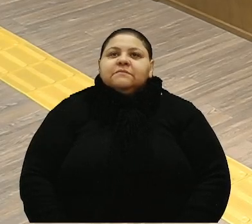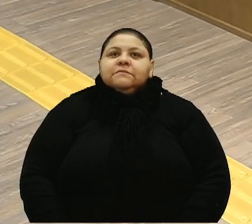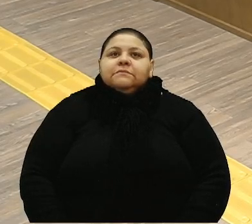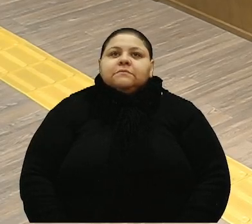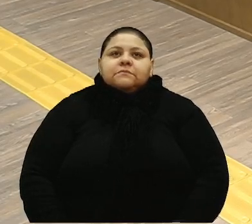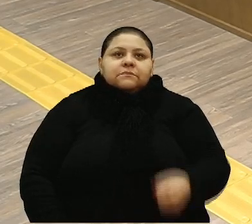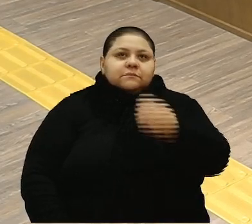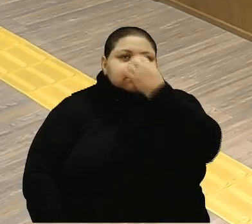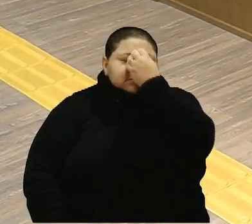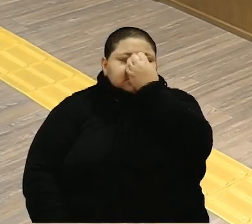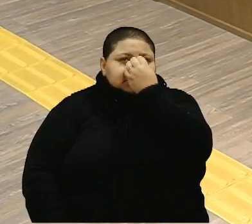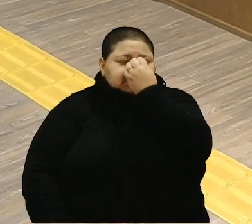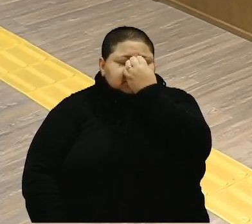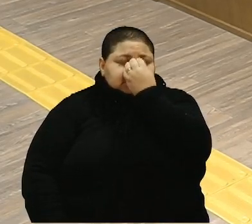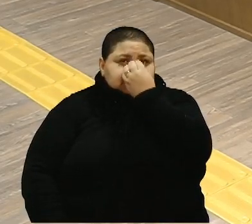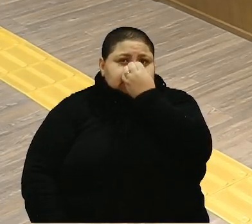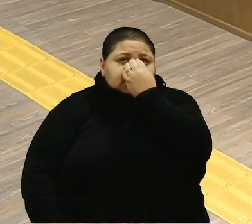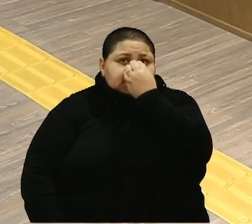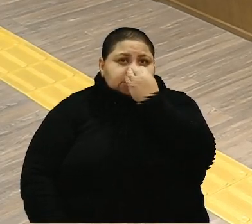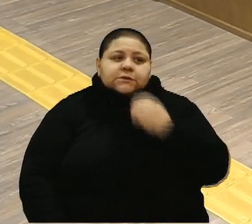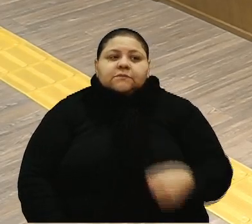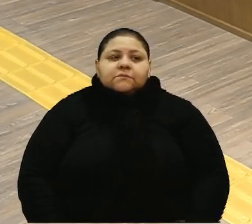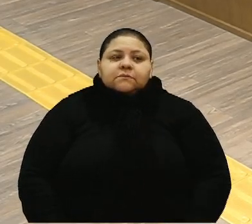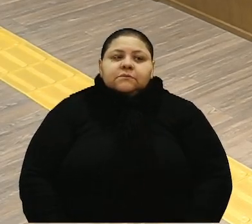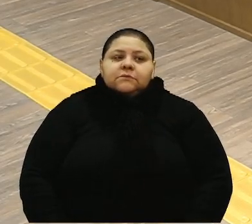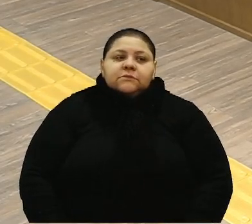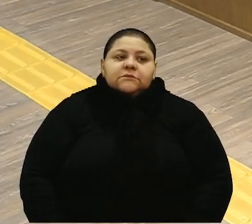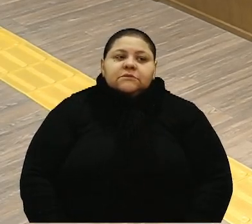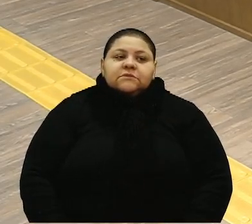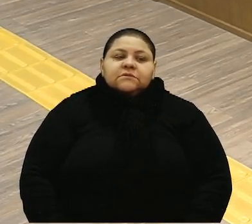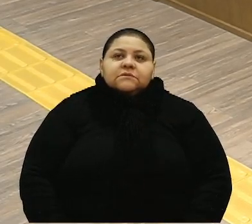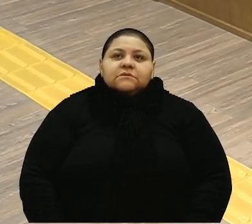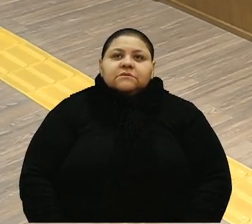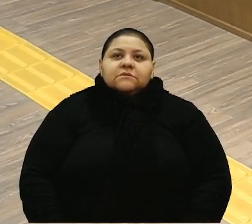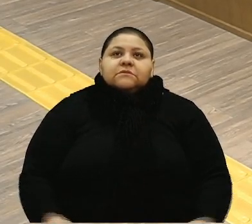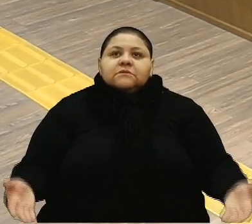Vamos suspender a sessão.